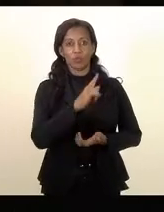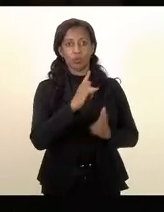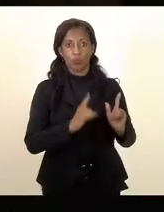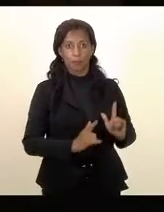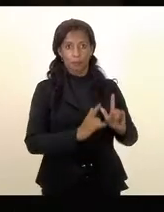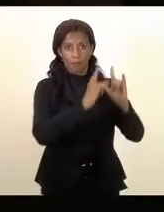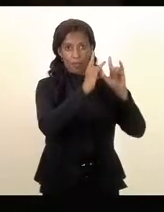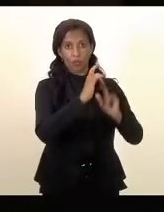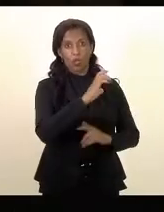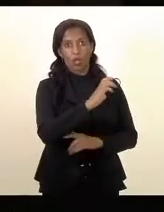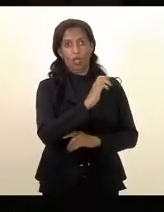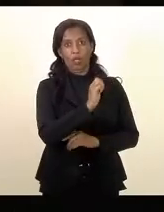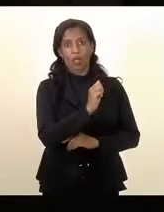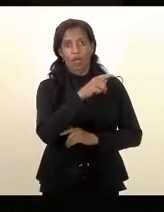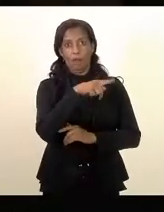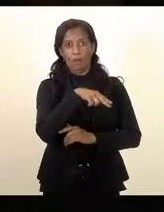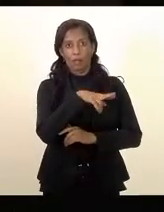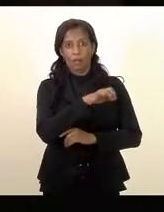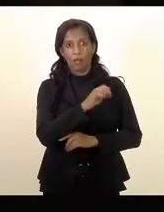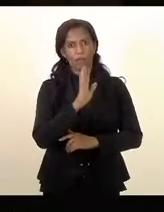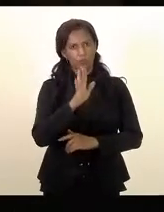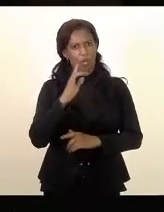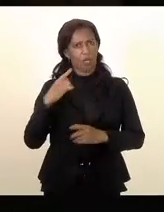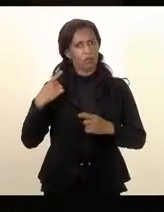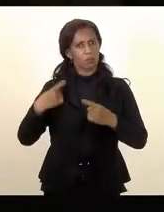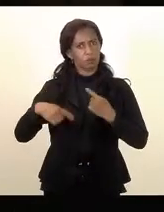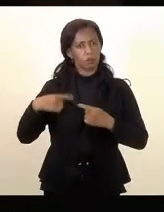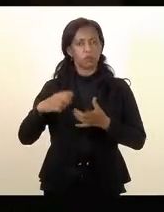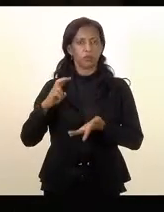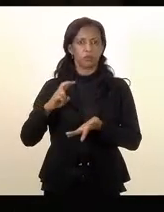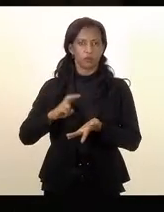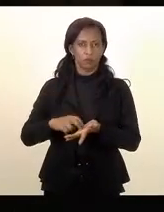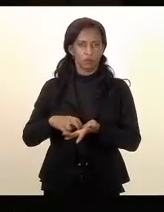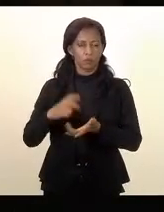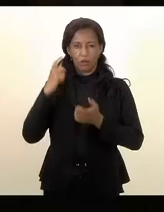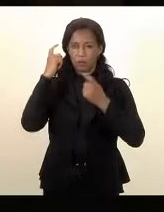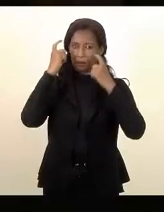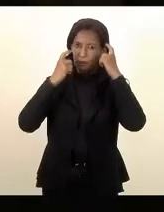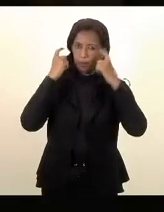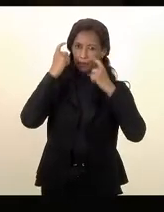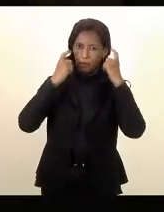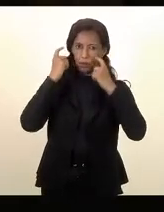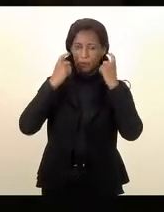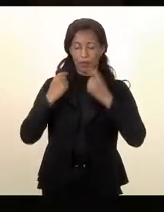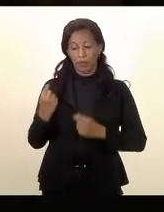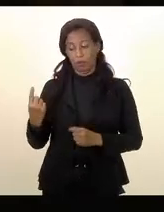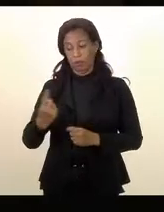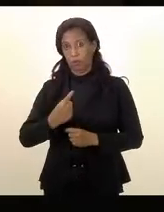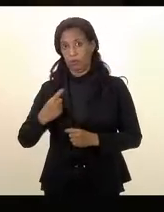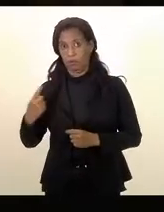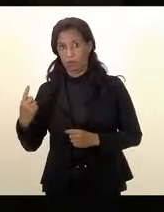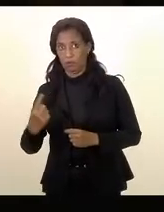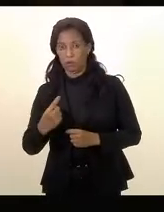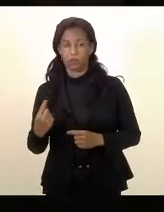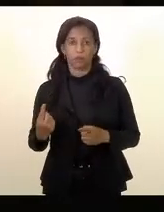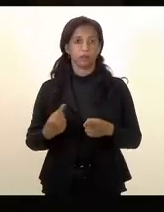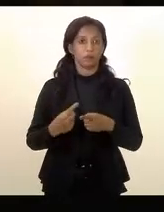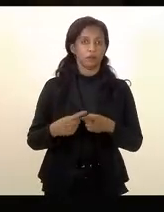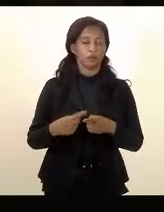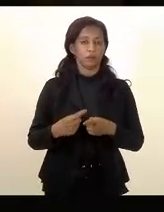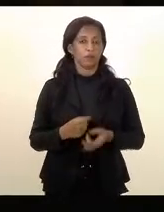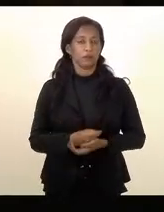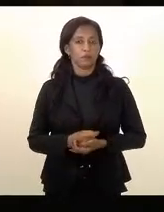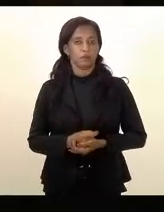que a gente esteve discutindo de manhã e isso tem sido uma preocupação nossa porque é um